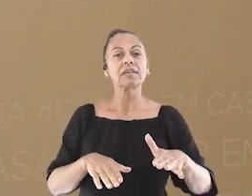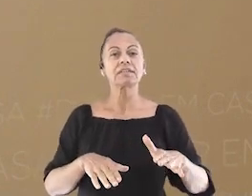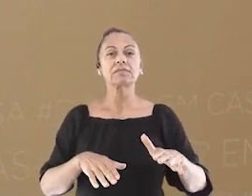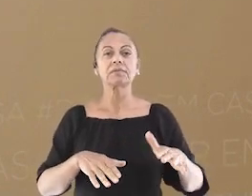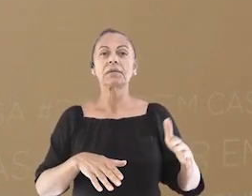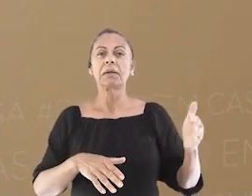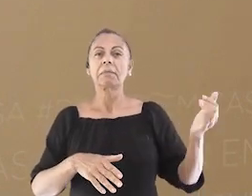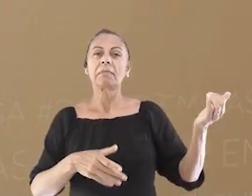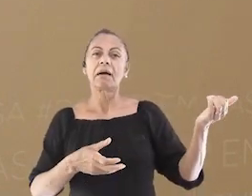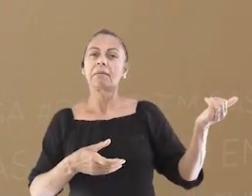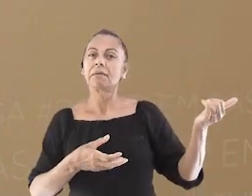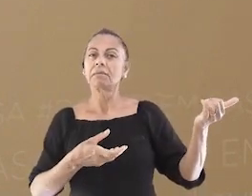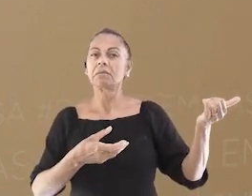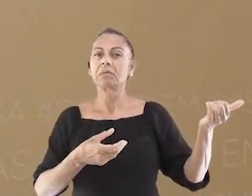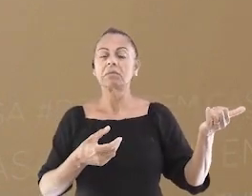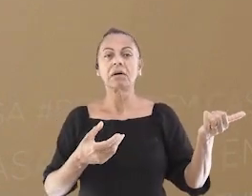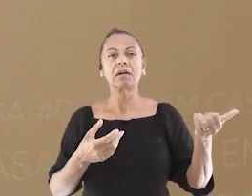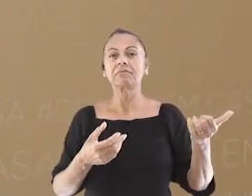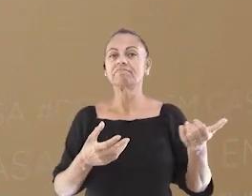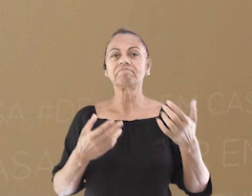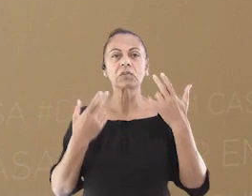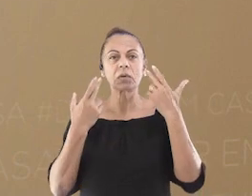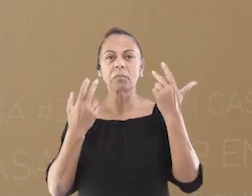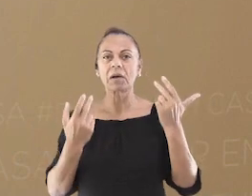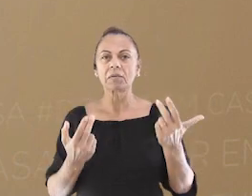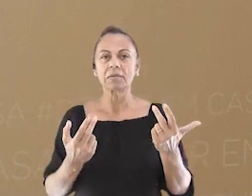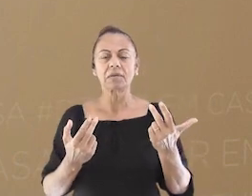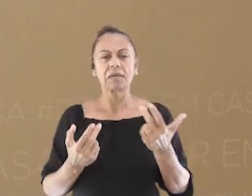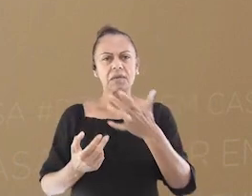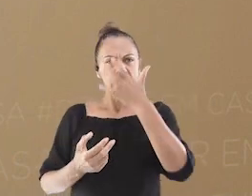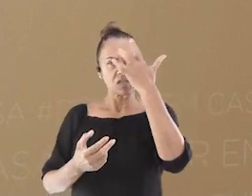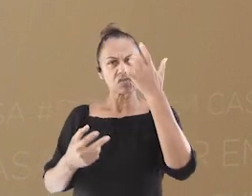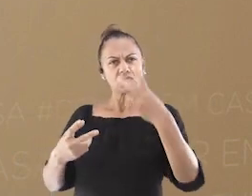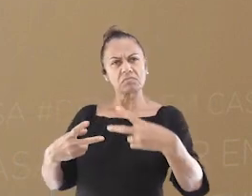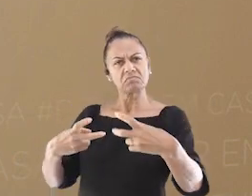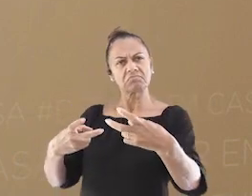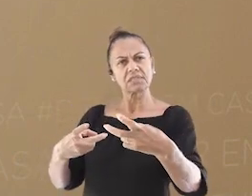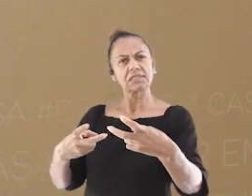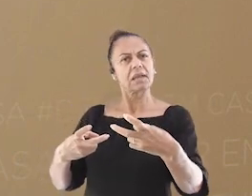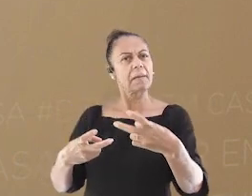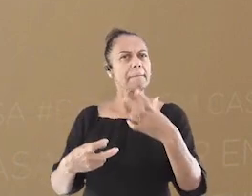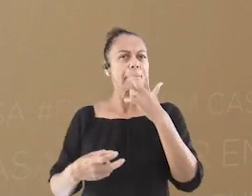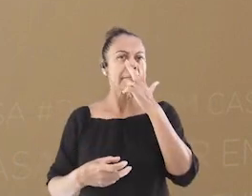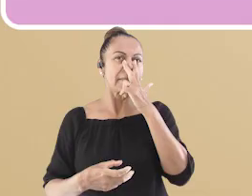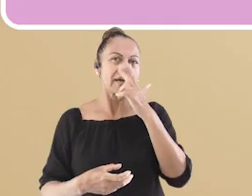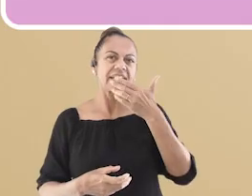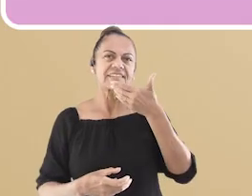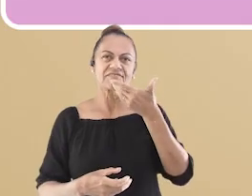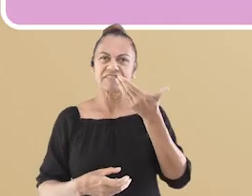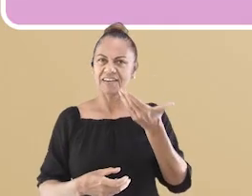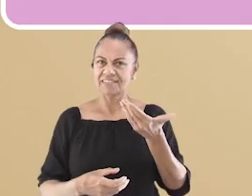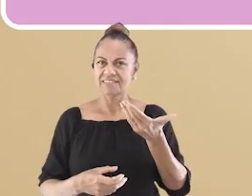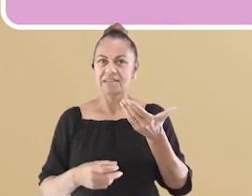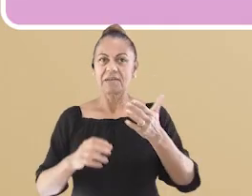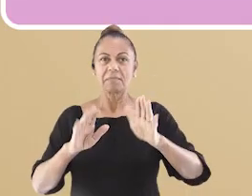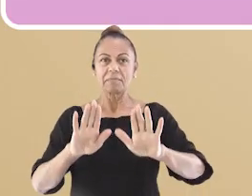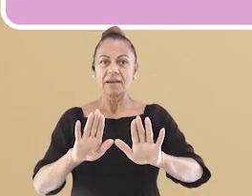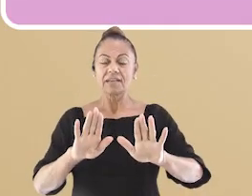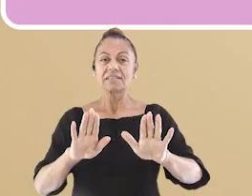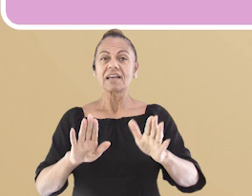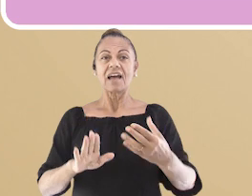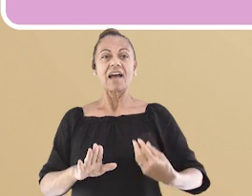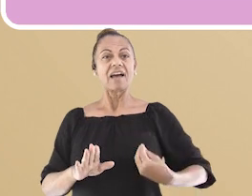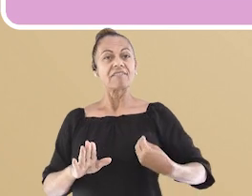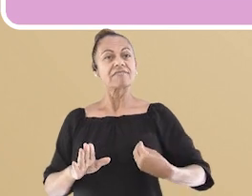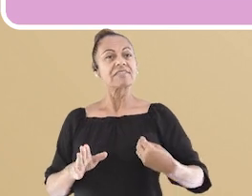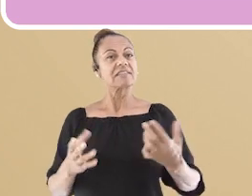tornam automáticos e para quem assiste, a atividade pode até parecer fácil. A vida